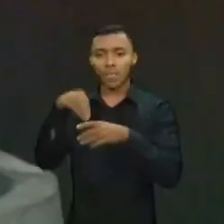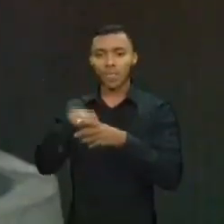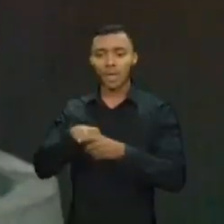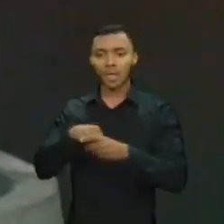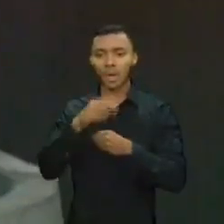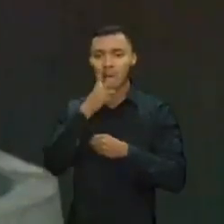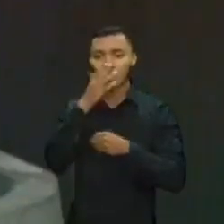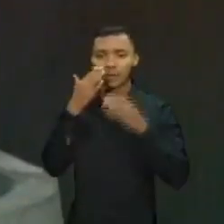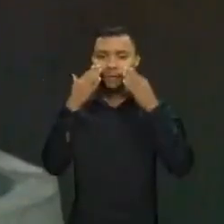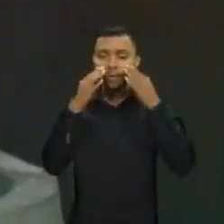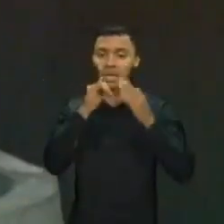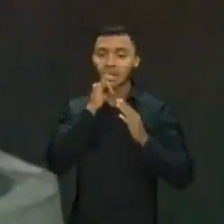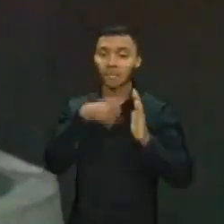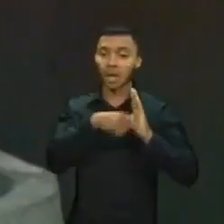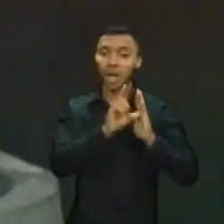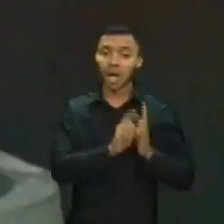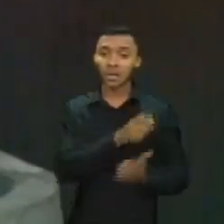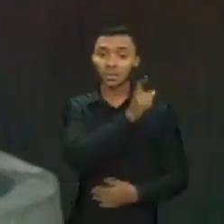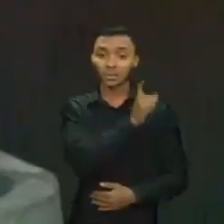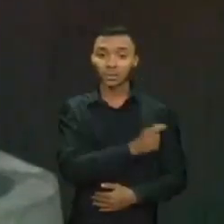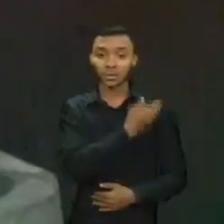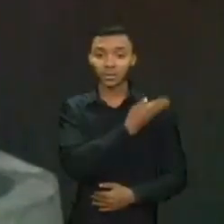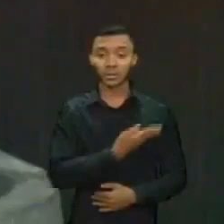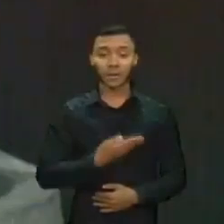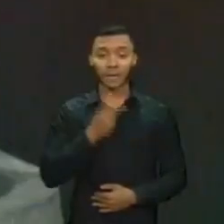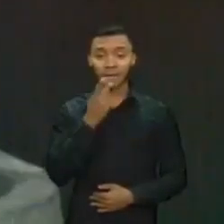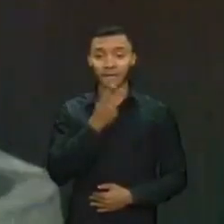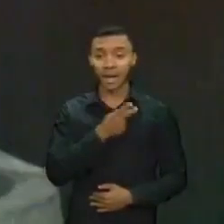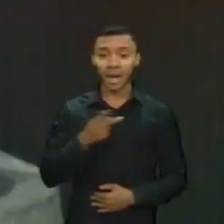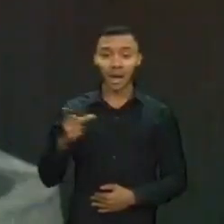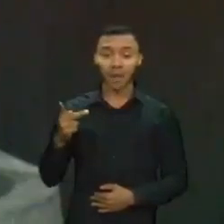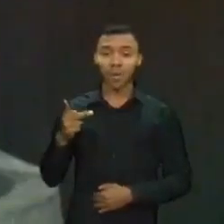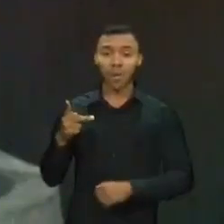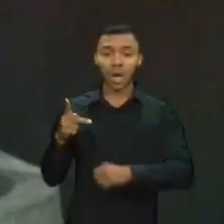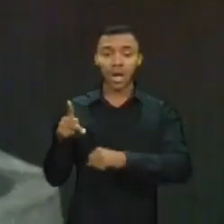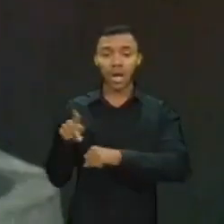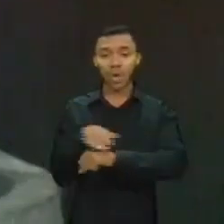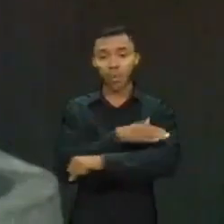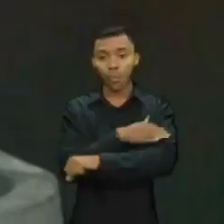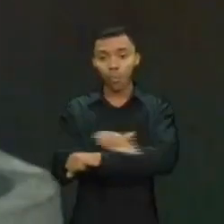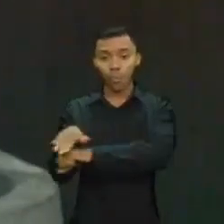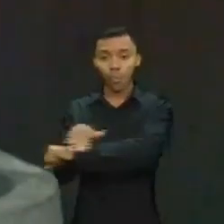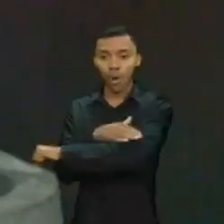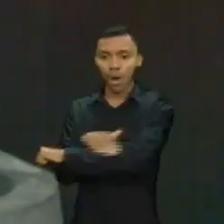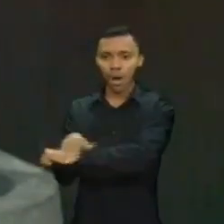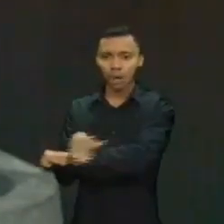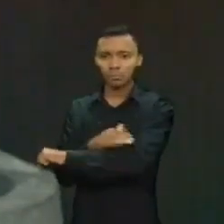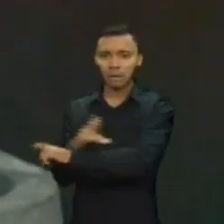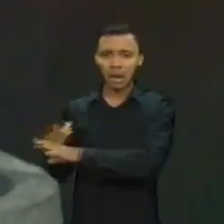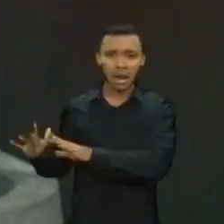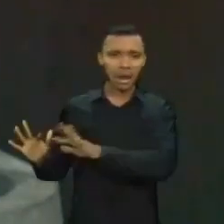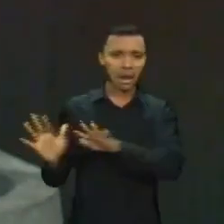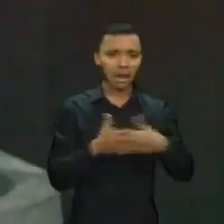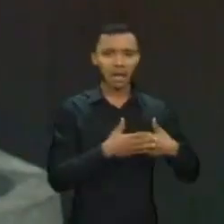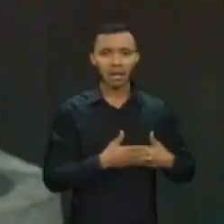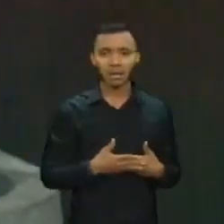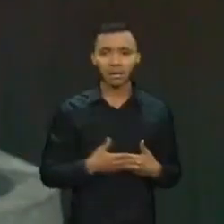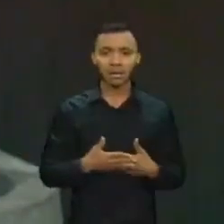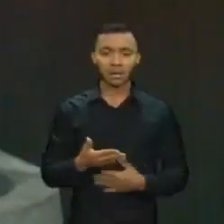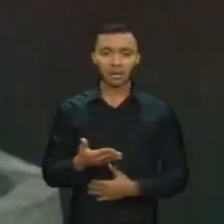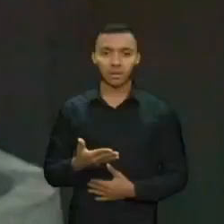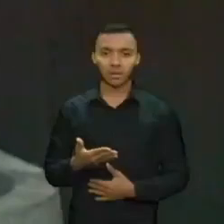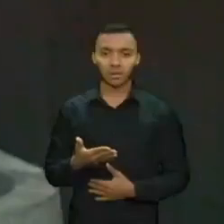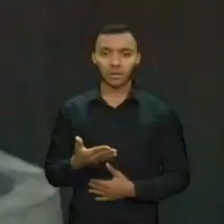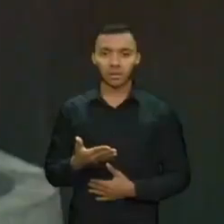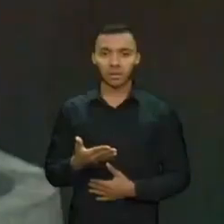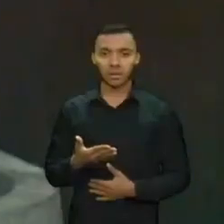inflamou o fechamento de estradas para, inflamando a sua base, uma base